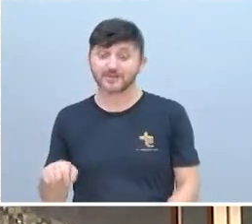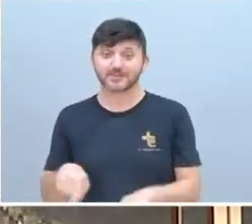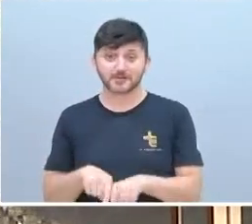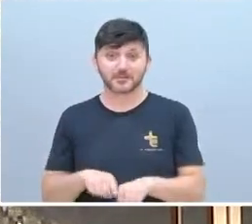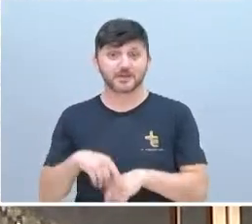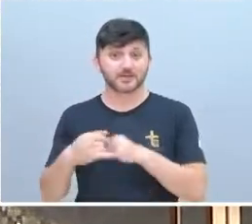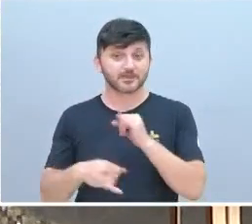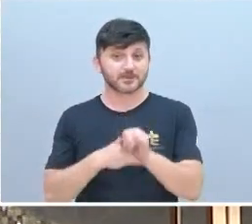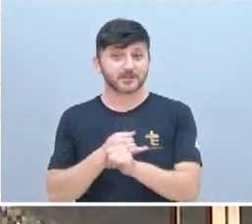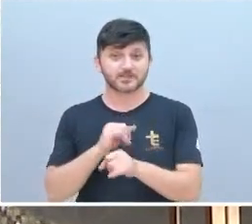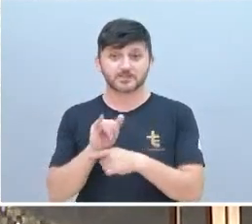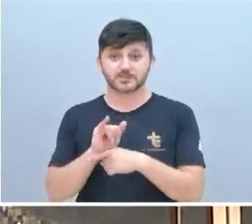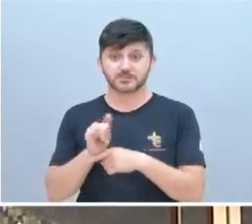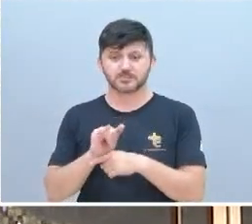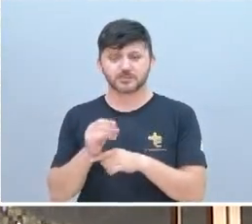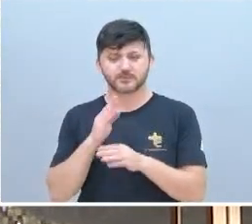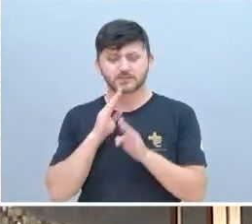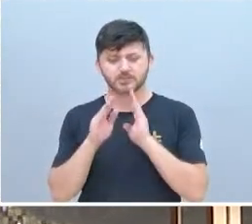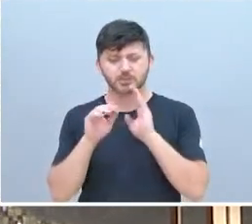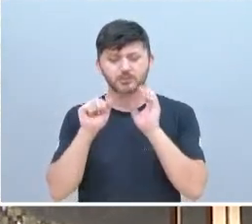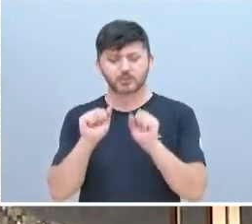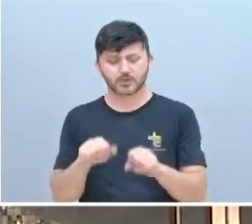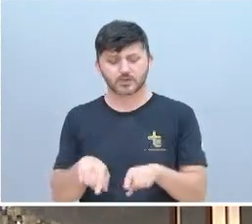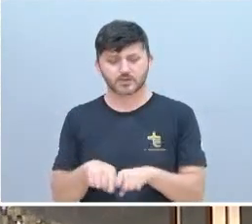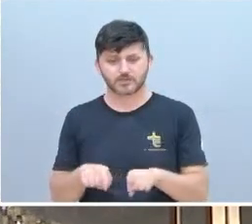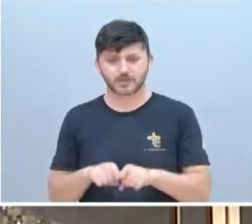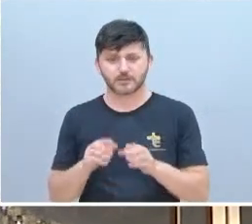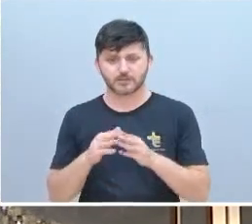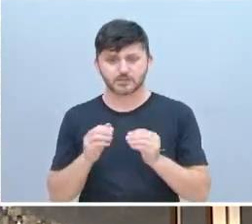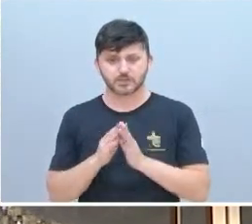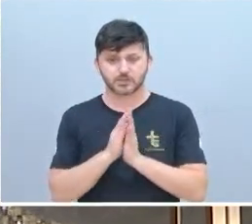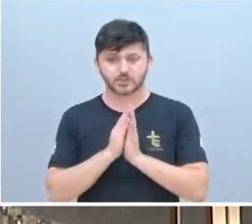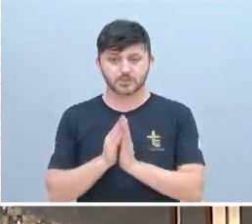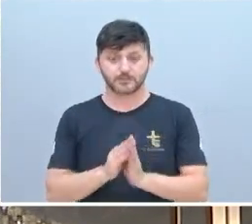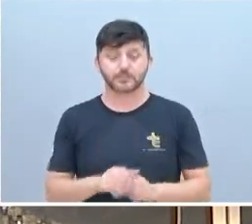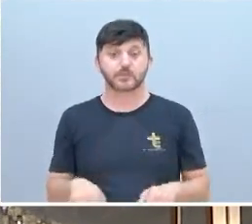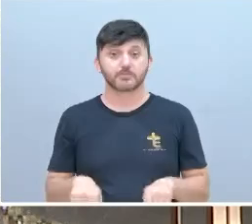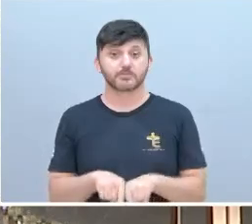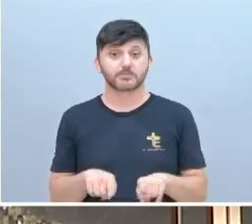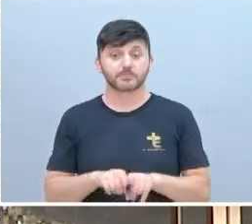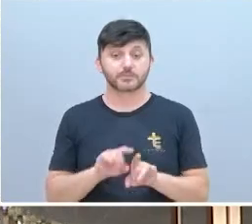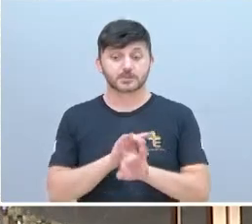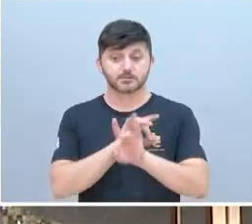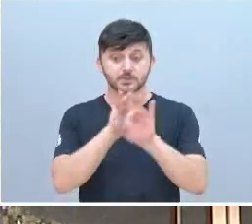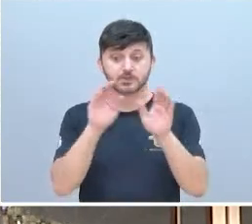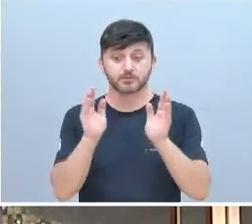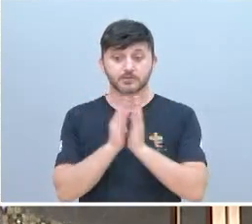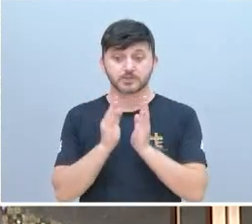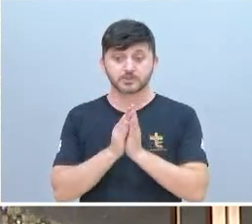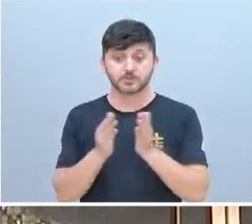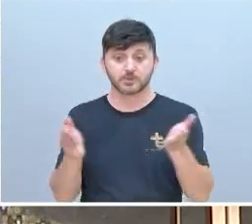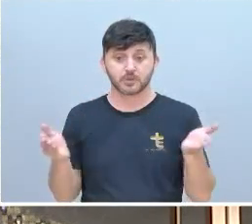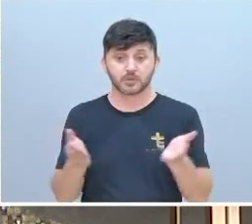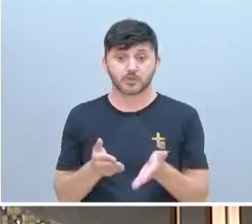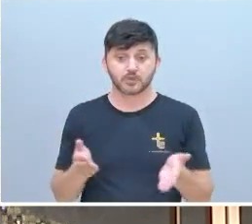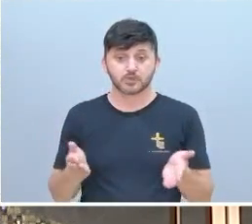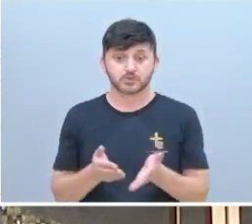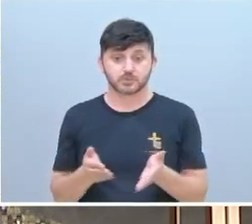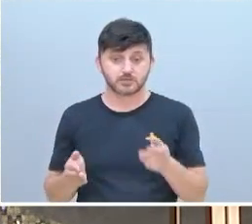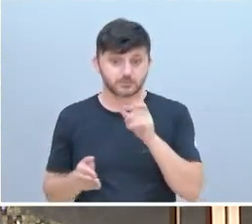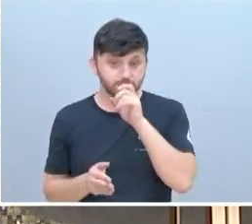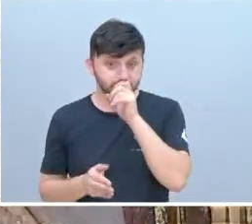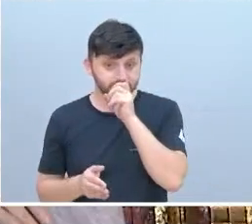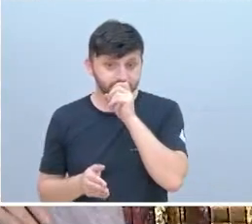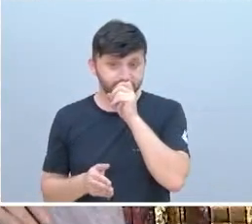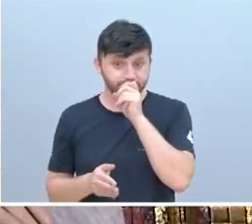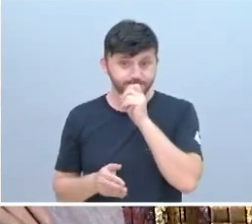41 3221 6060. Faça seu pedido. Eu quero colocar aos pés da imagem da Santa Chagas, Jesus, o Senhor